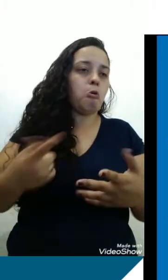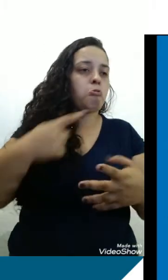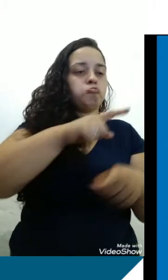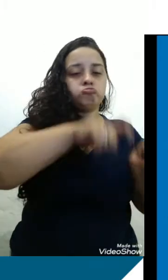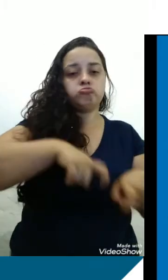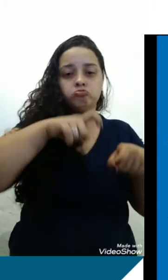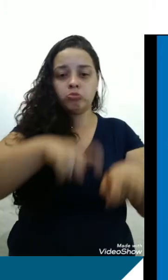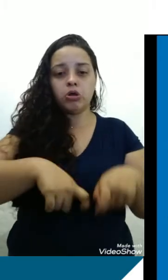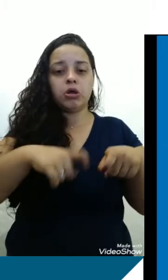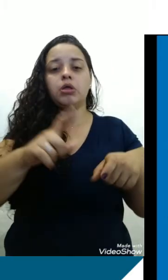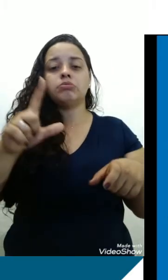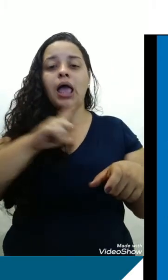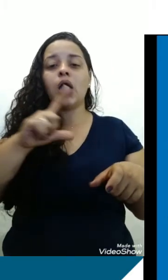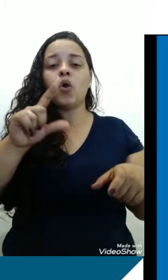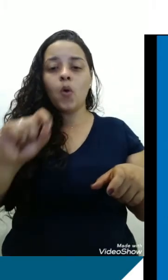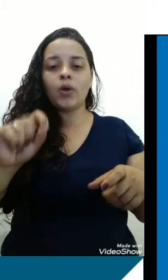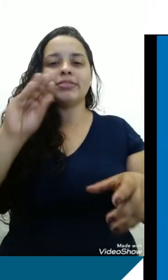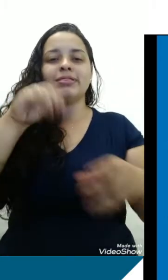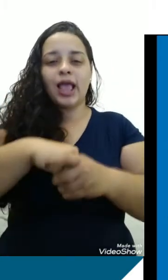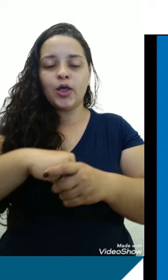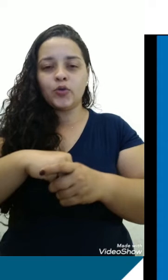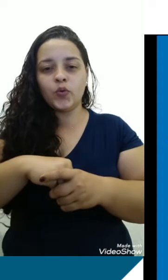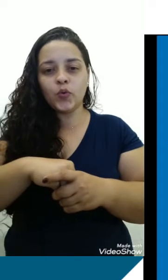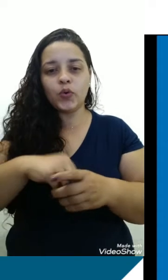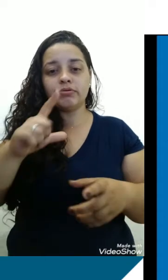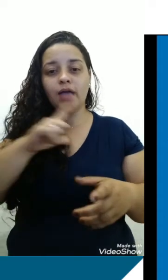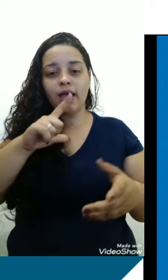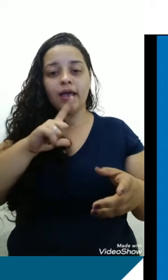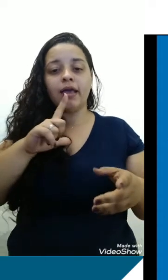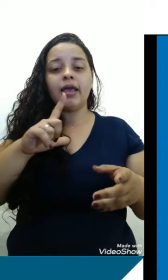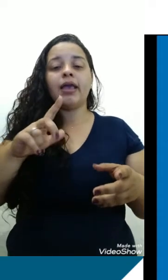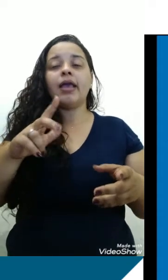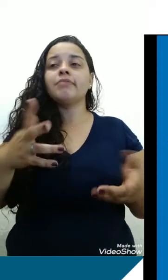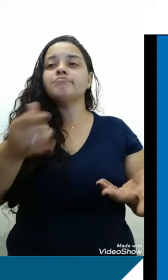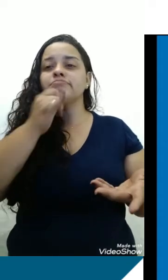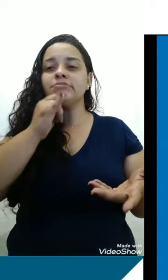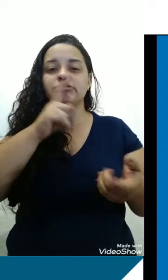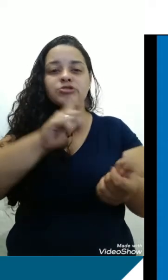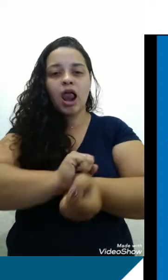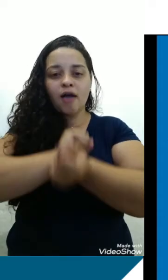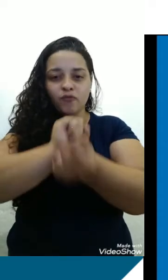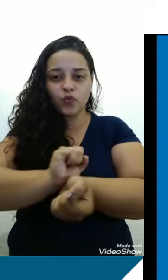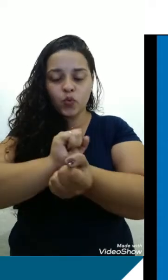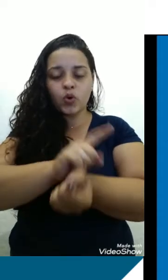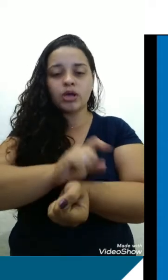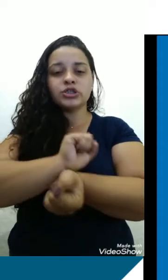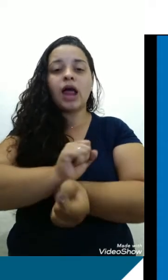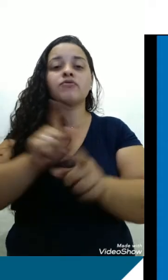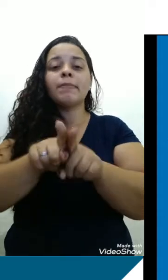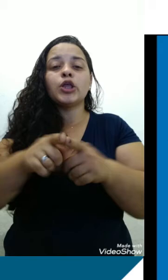a gente pode destacar um setor, né, uma classe, entre aspas, privilegiada de escravizados, que seriam os